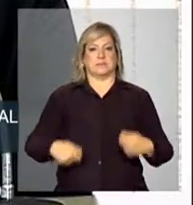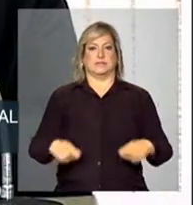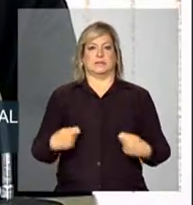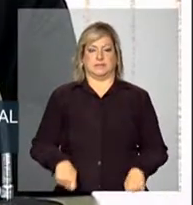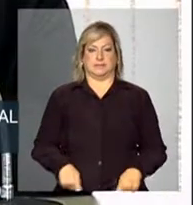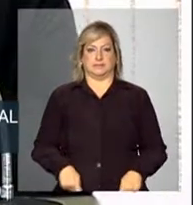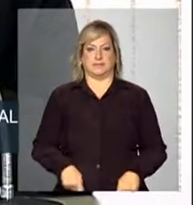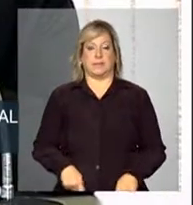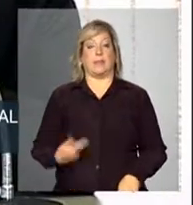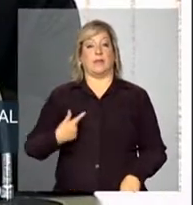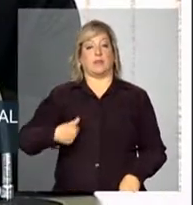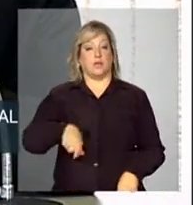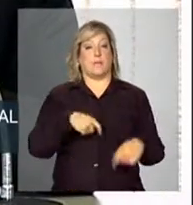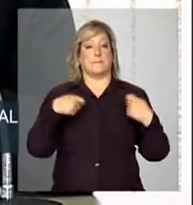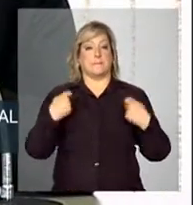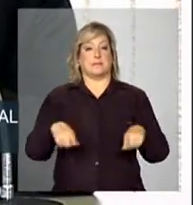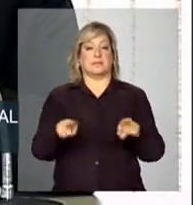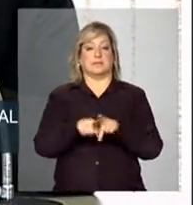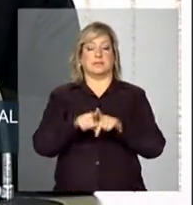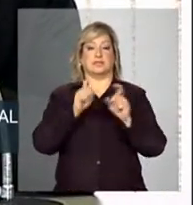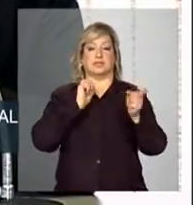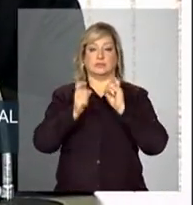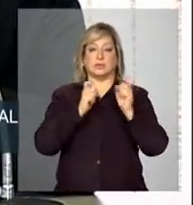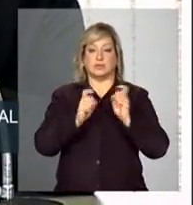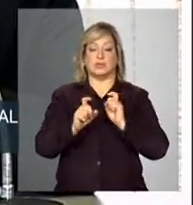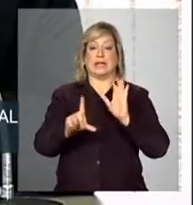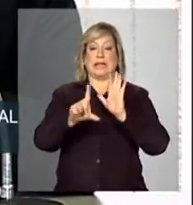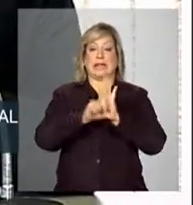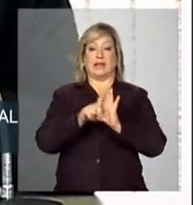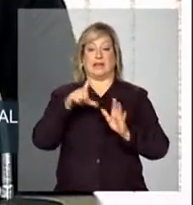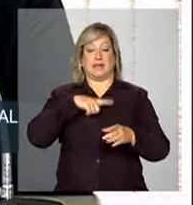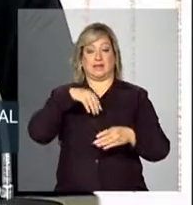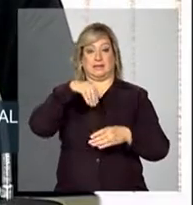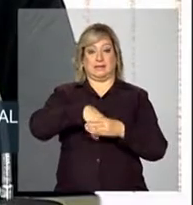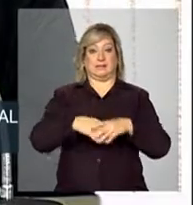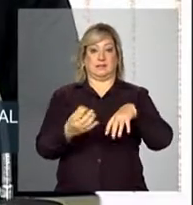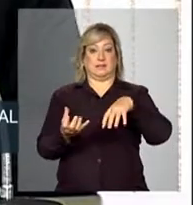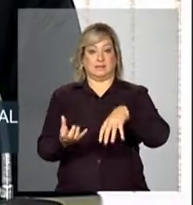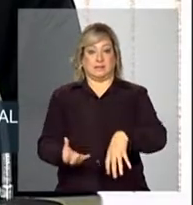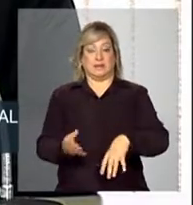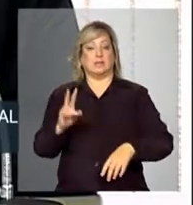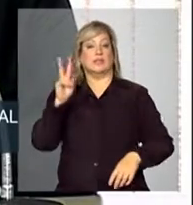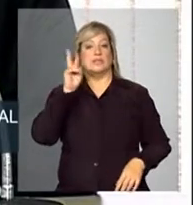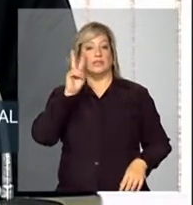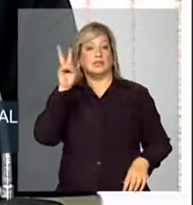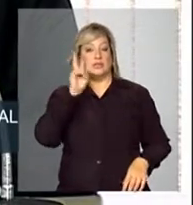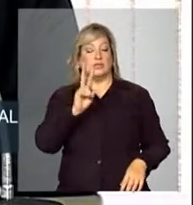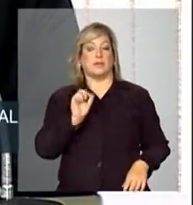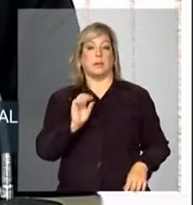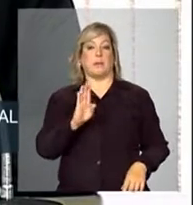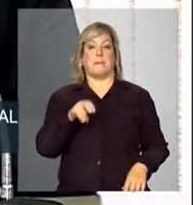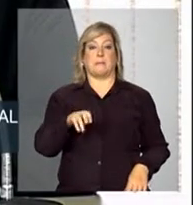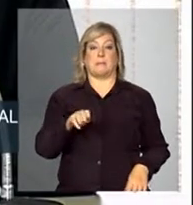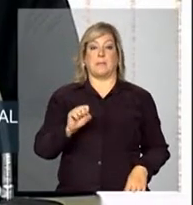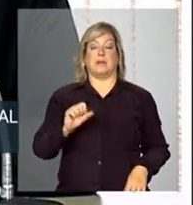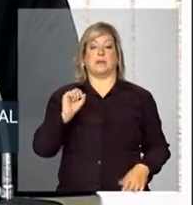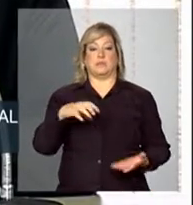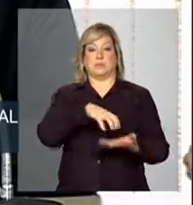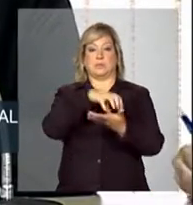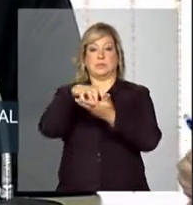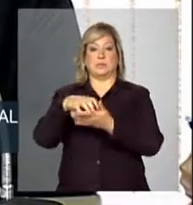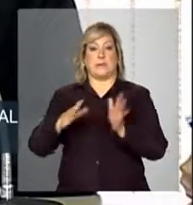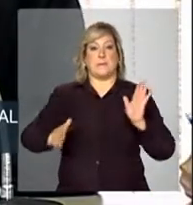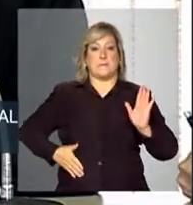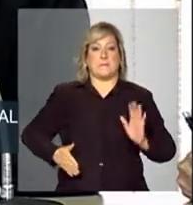que discutir a leis que hoje estão em curso no Congresso Nacional sobre o perdimento de bens daqueles membros das organizações